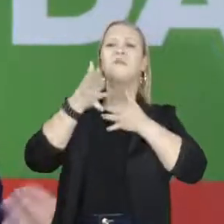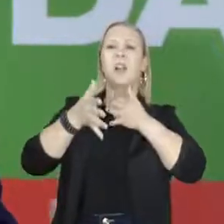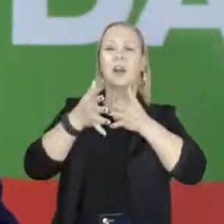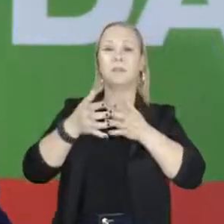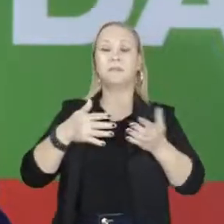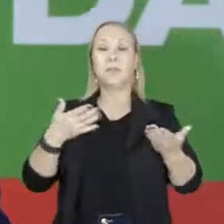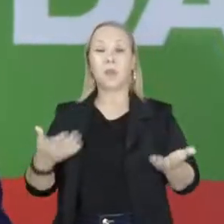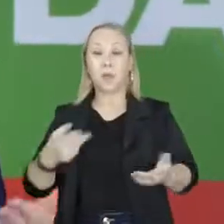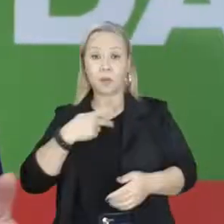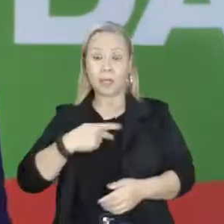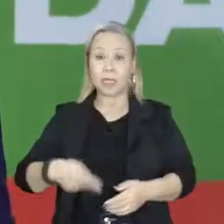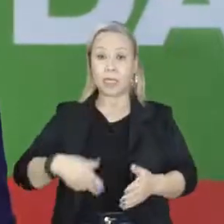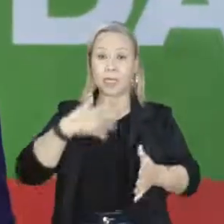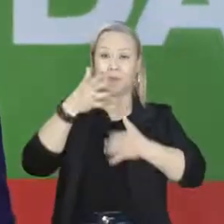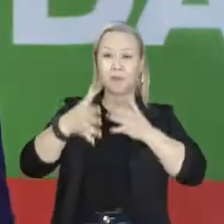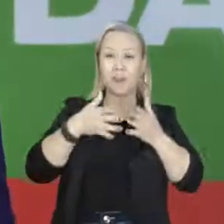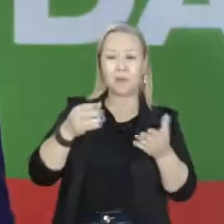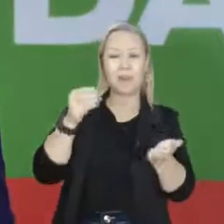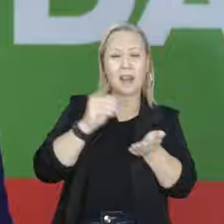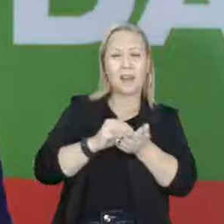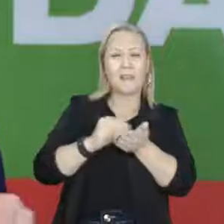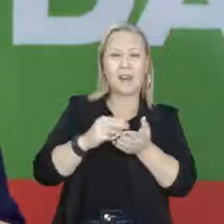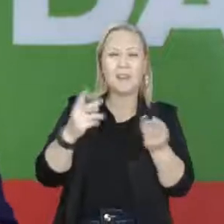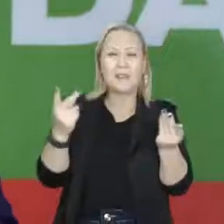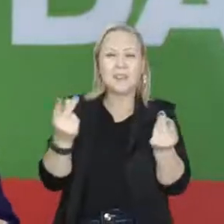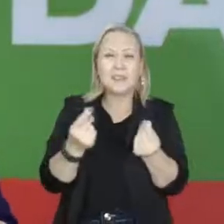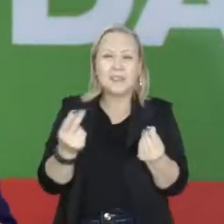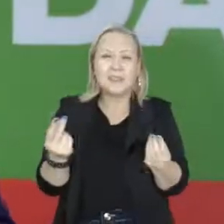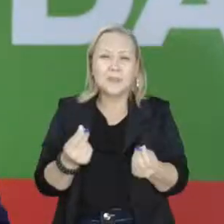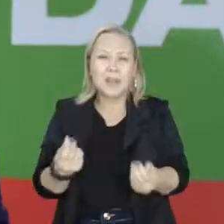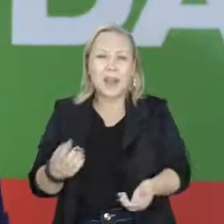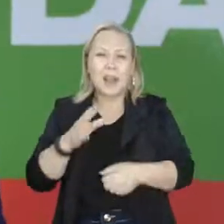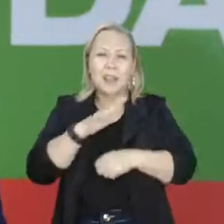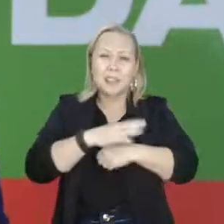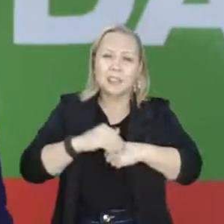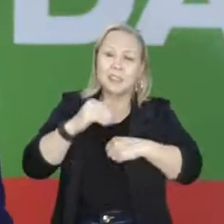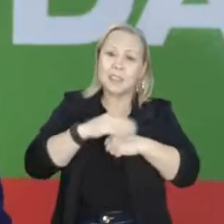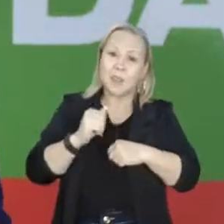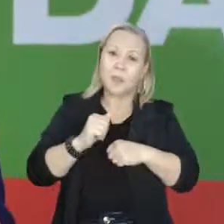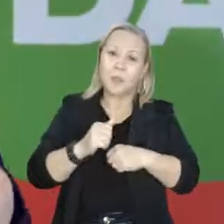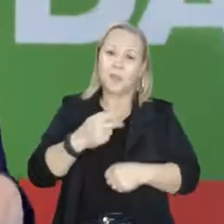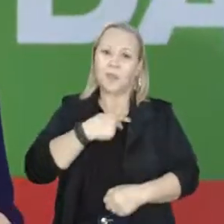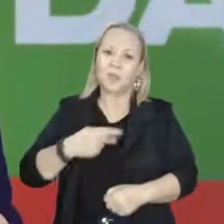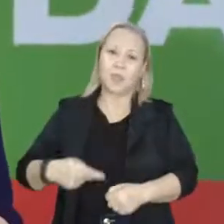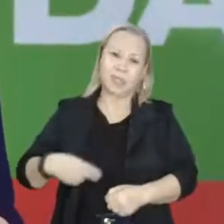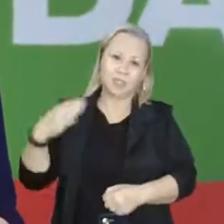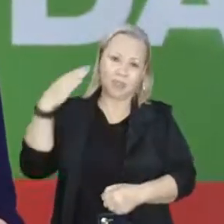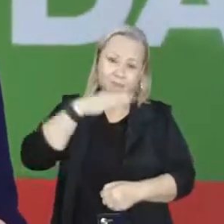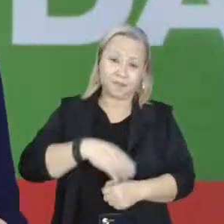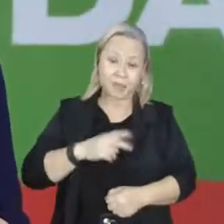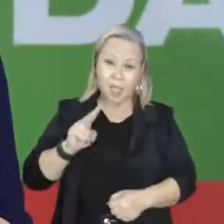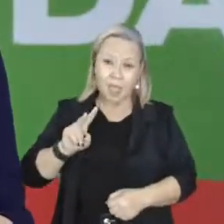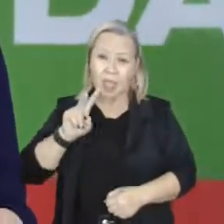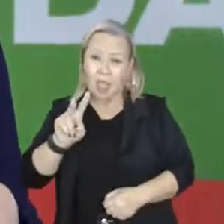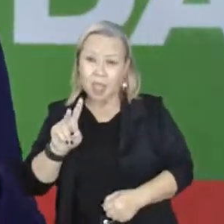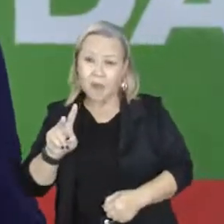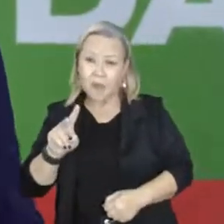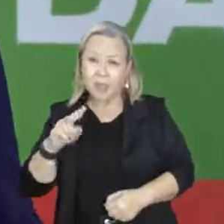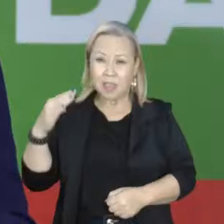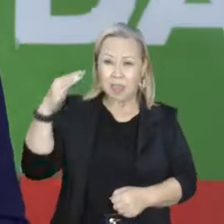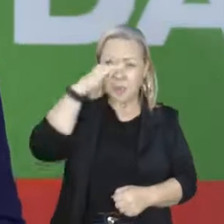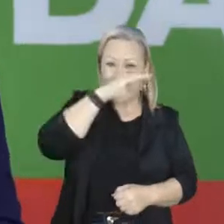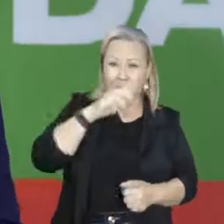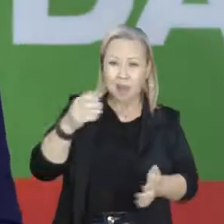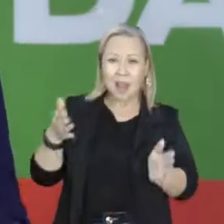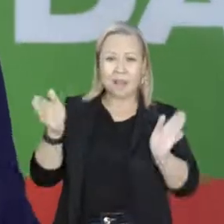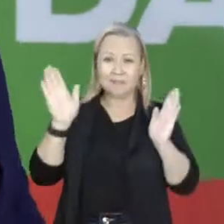da insensibilidade do presidente da República, eu estava lá. Eu vi o presidente negar vacina,